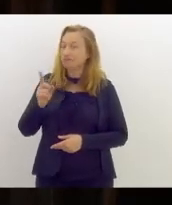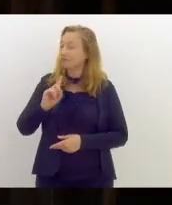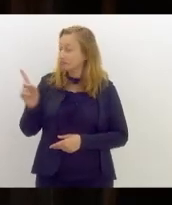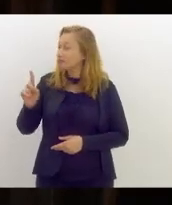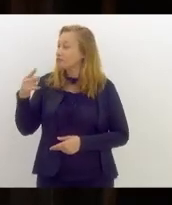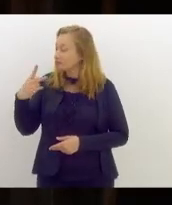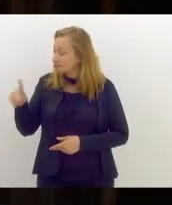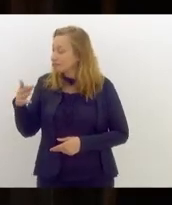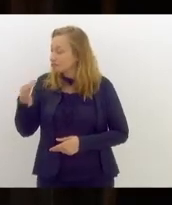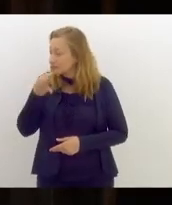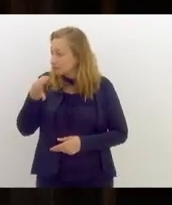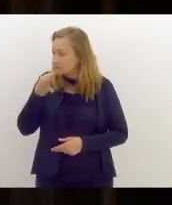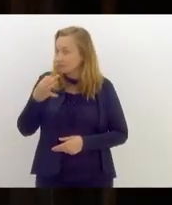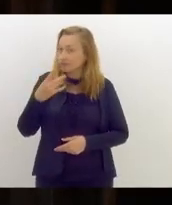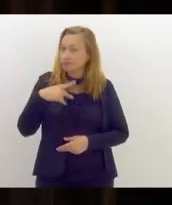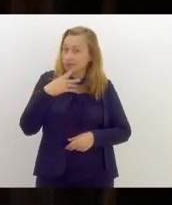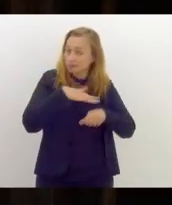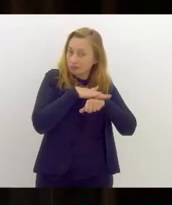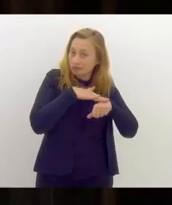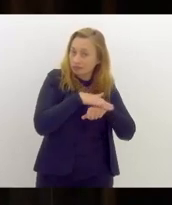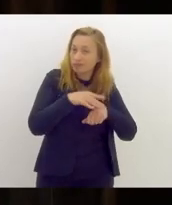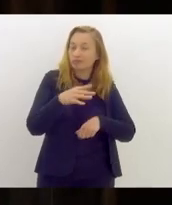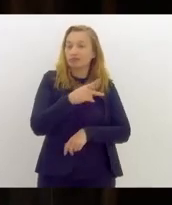sua opinião lá para presidente